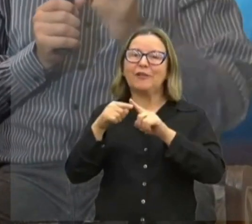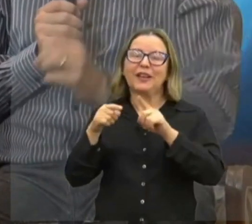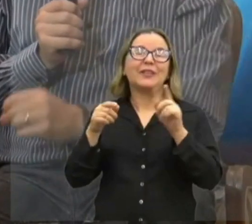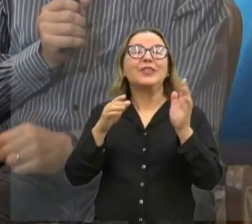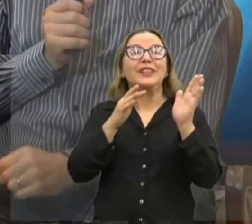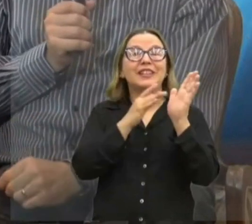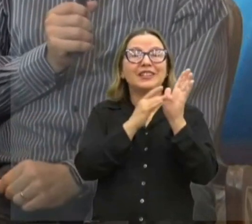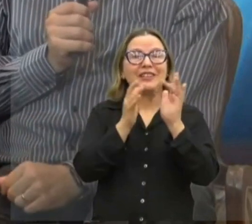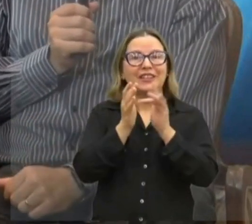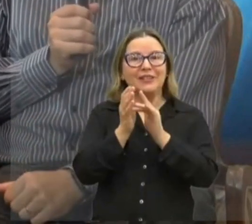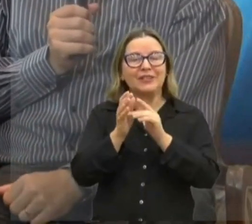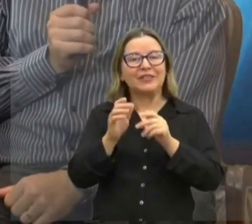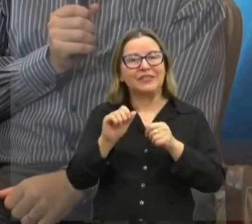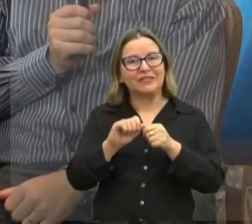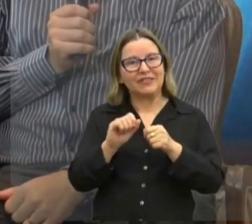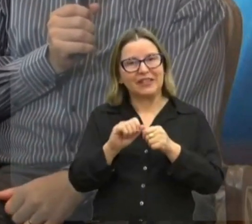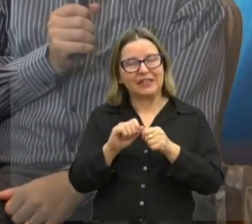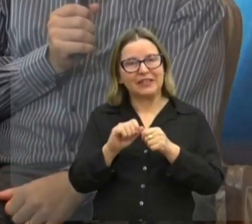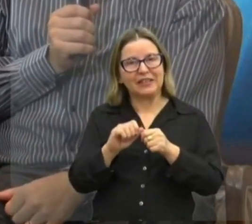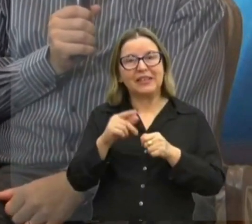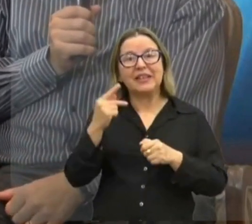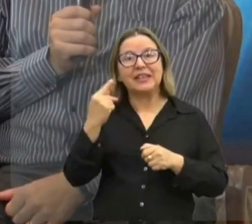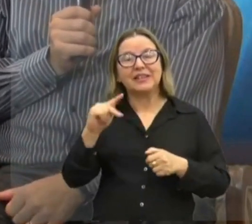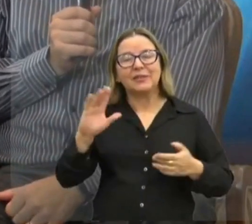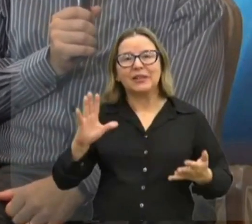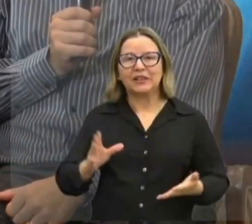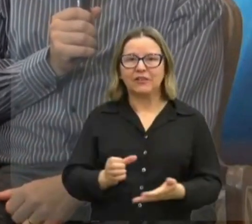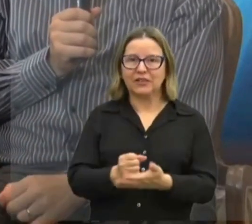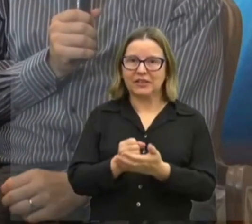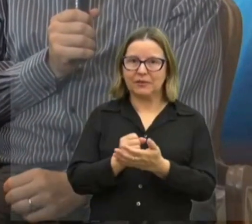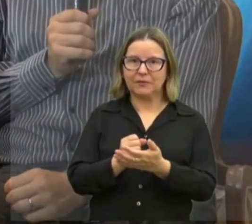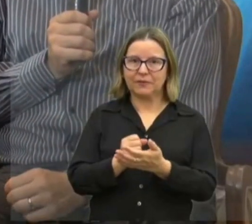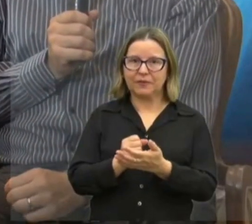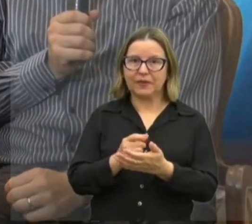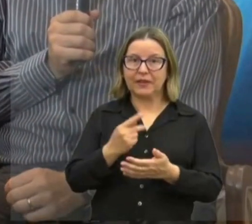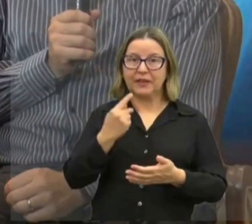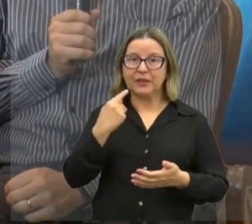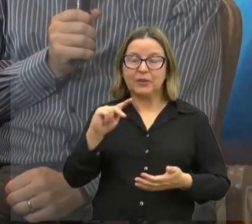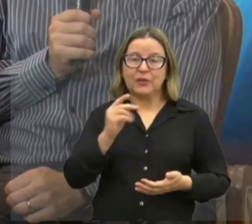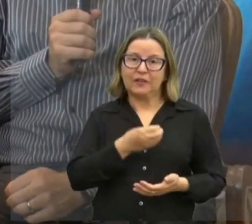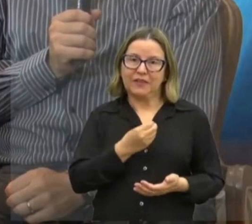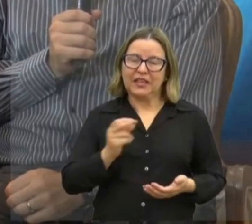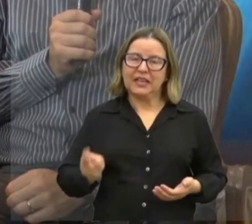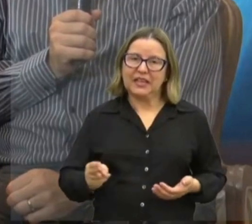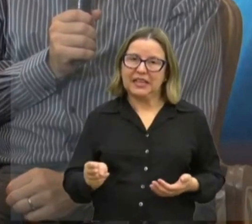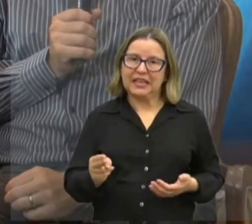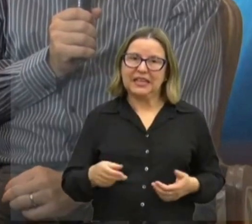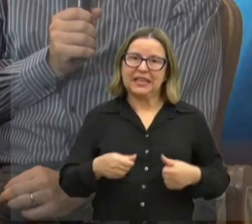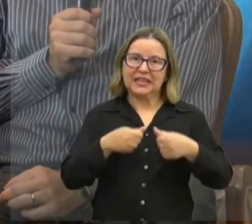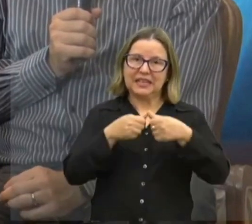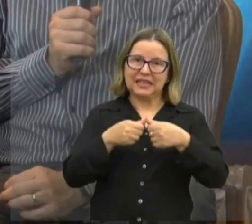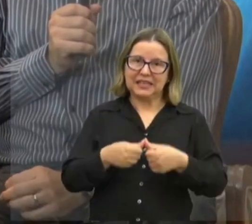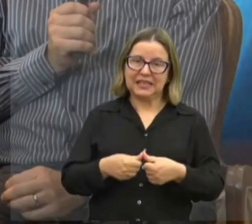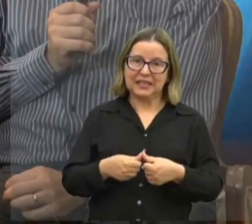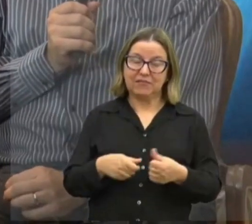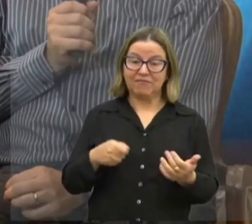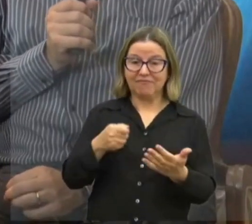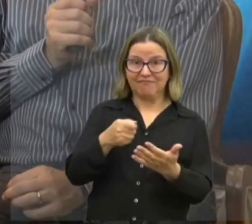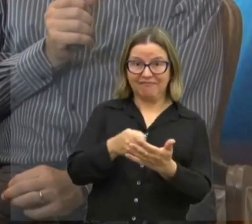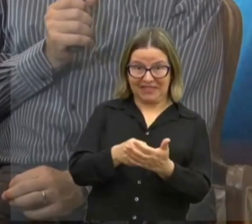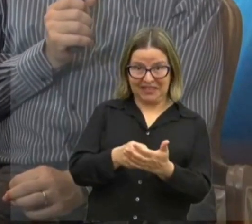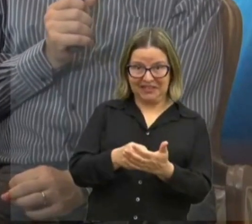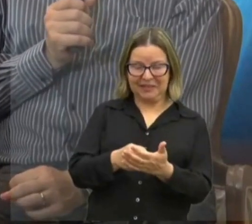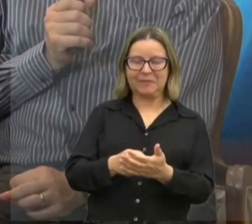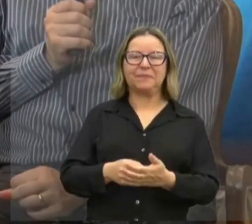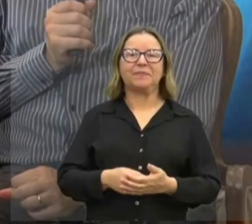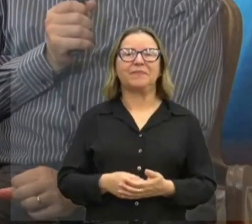na cruz e que a sua salvação e a sua eternidade estão garantidas.